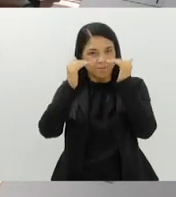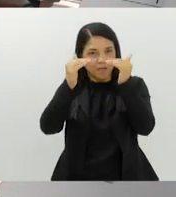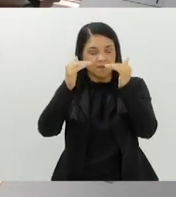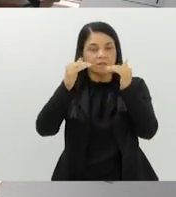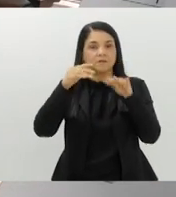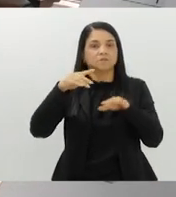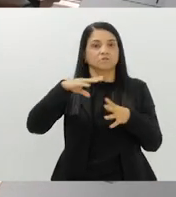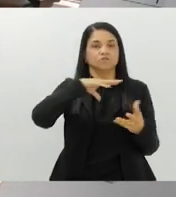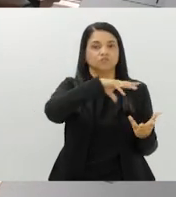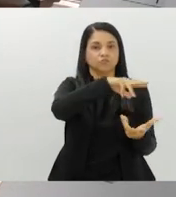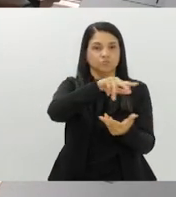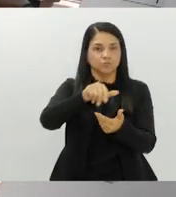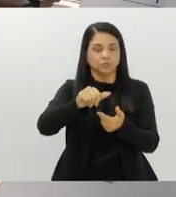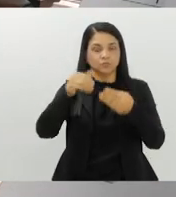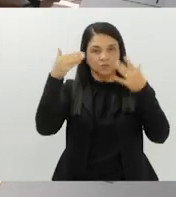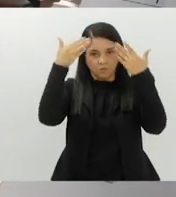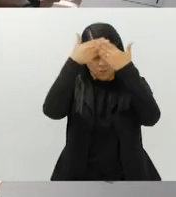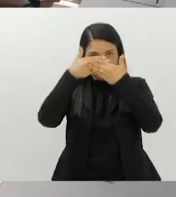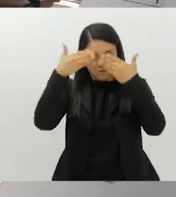Umbanda.